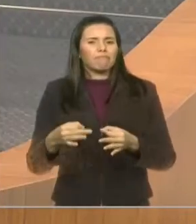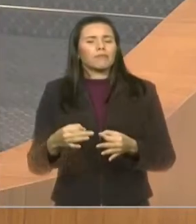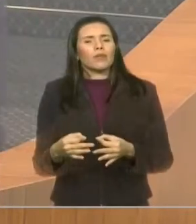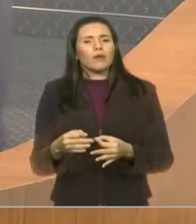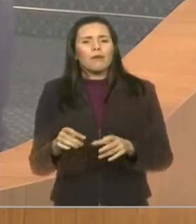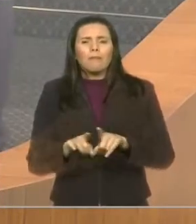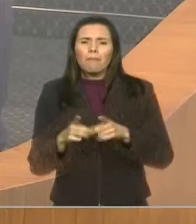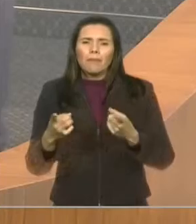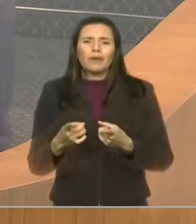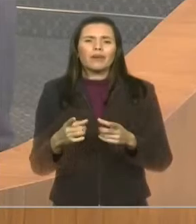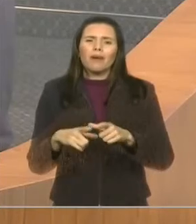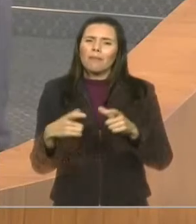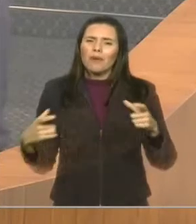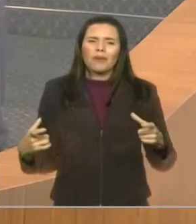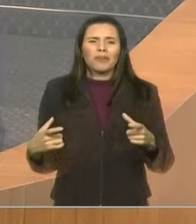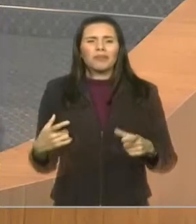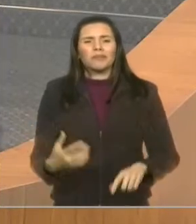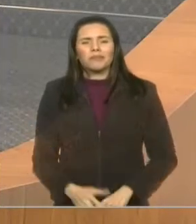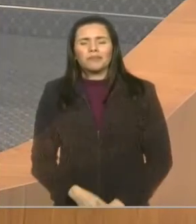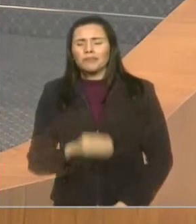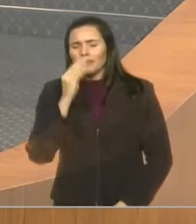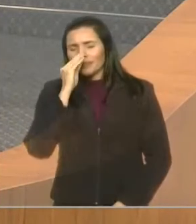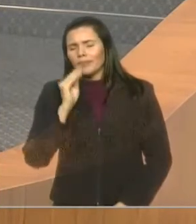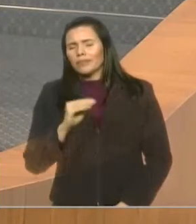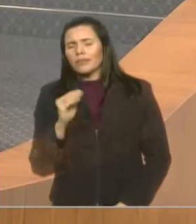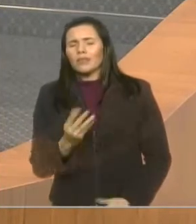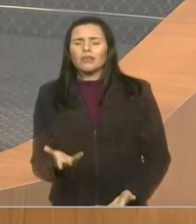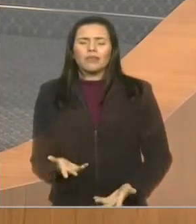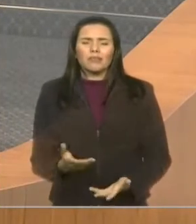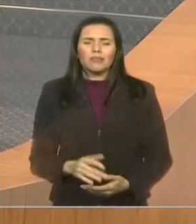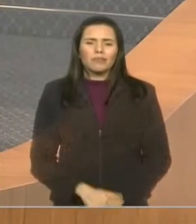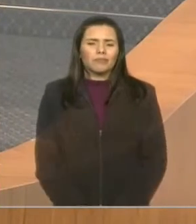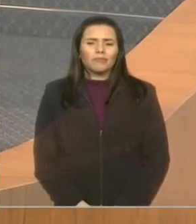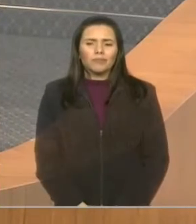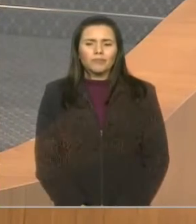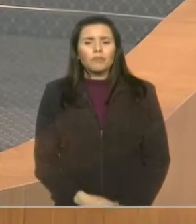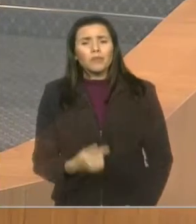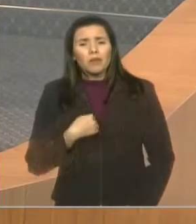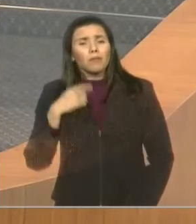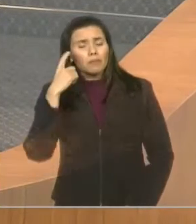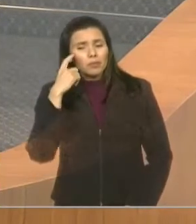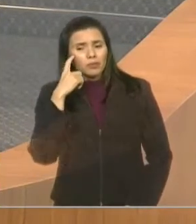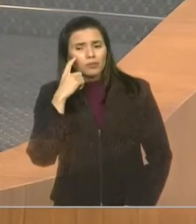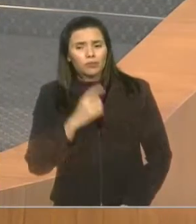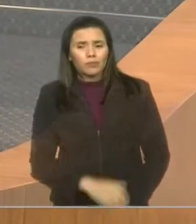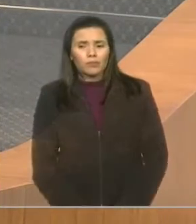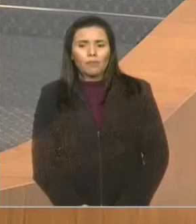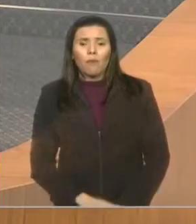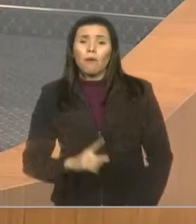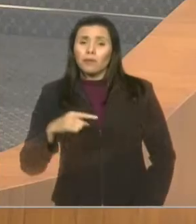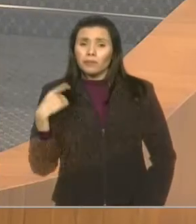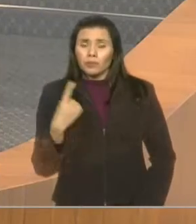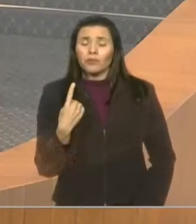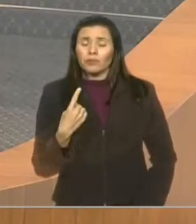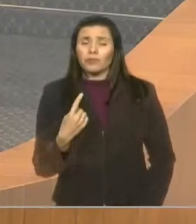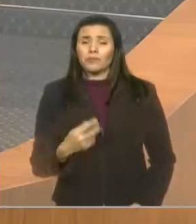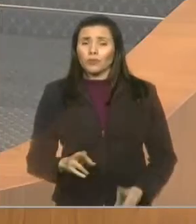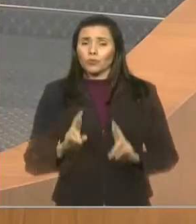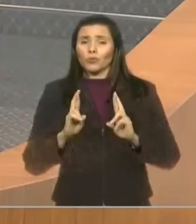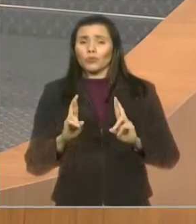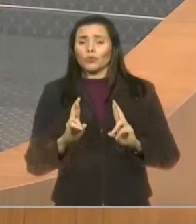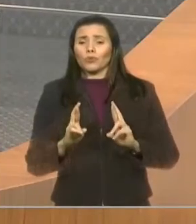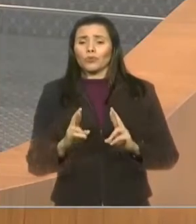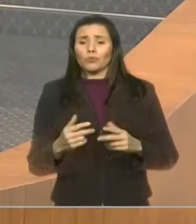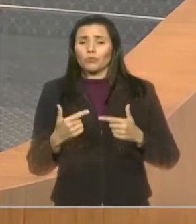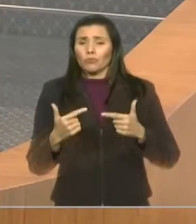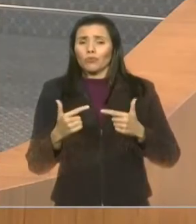maneira tão costumeira aqui no Estado. Nós temos muita sorte, viu, deputado Hélio, de São Luís estar